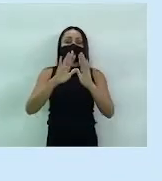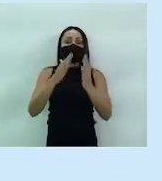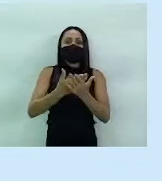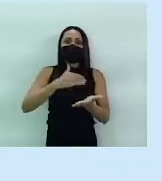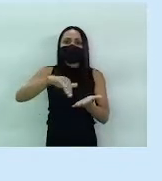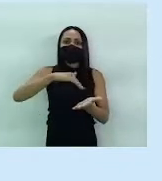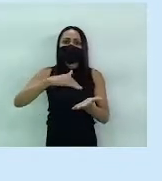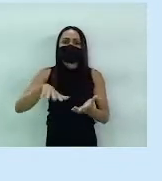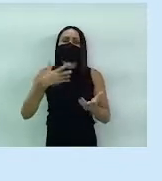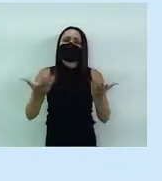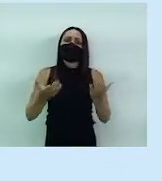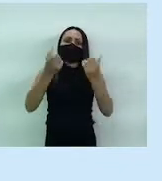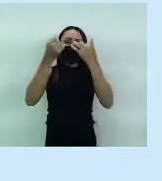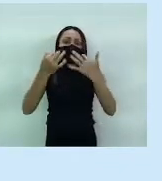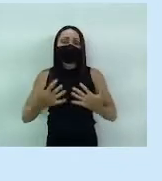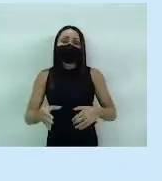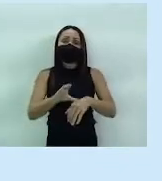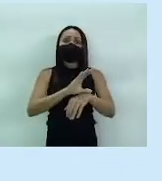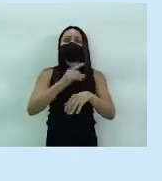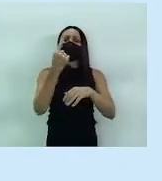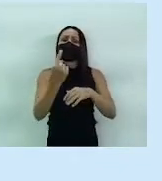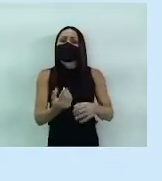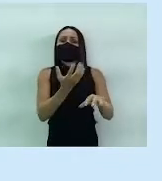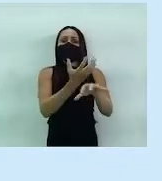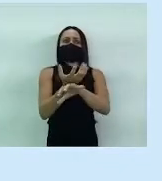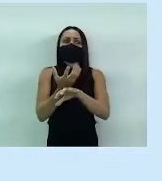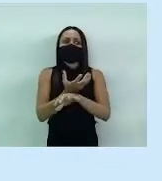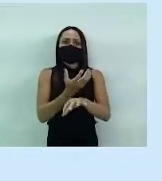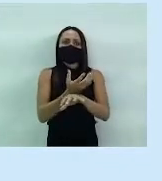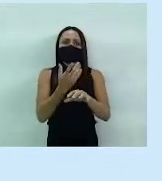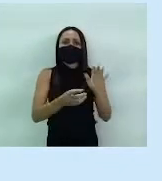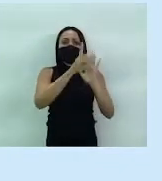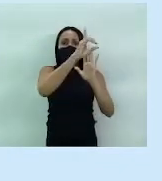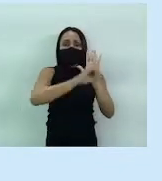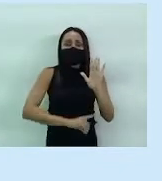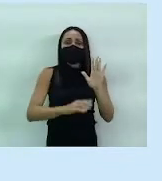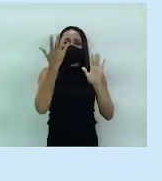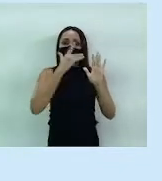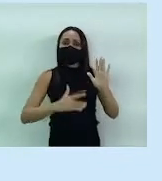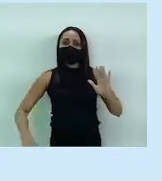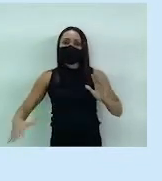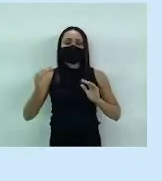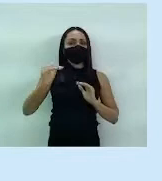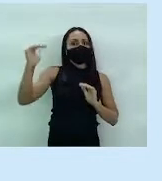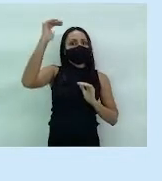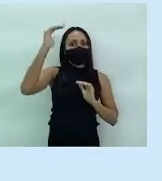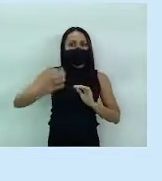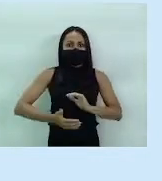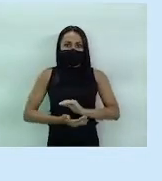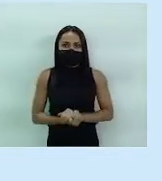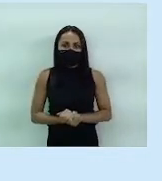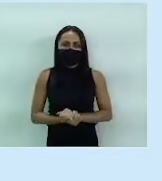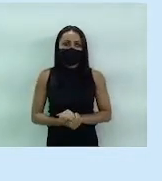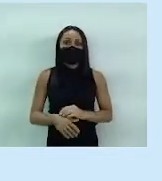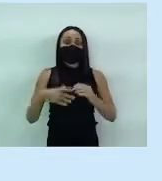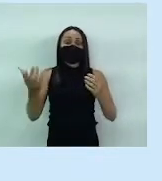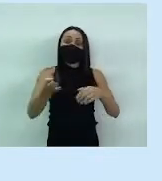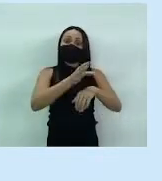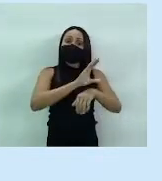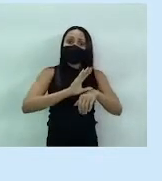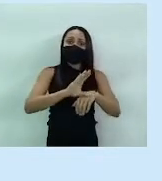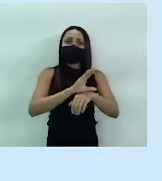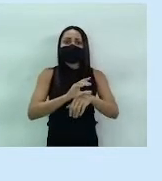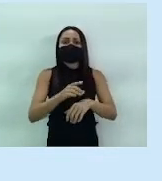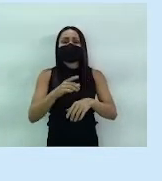vamos tratar da competência 1 da disciplina Noções dos Direitos da Criança e do Adolescente. A competência